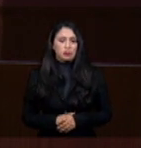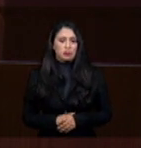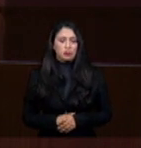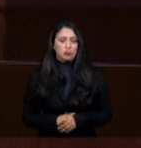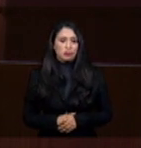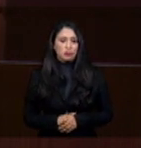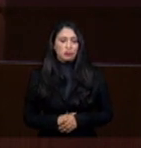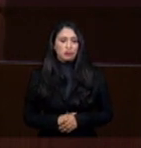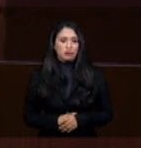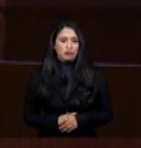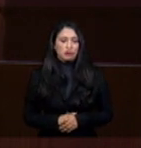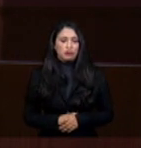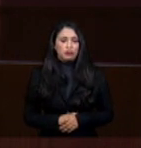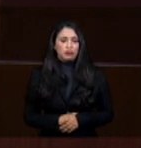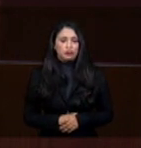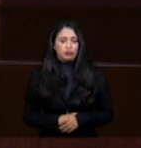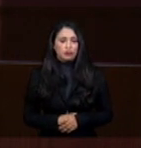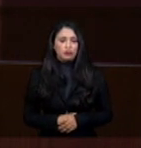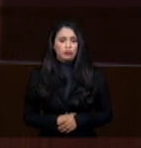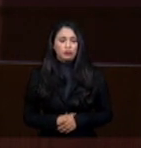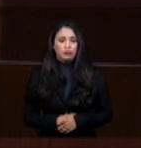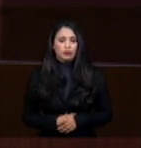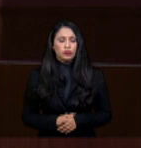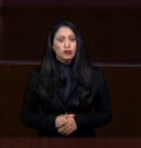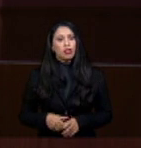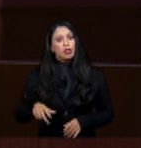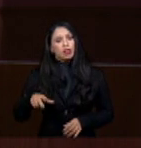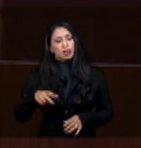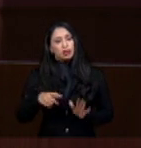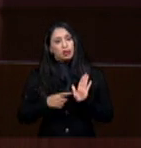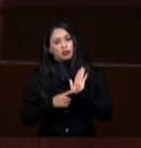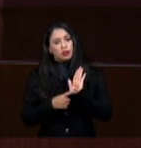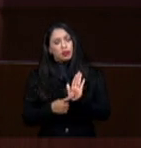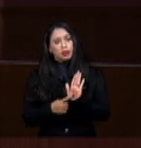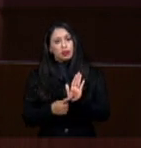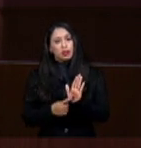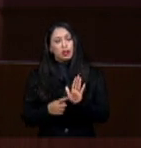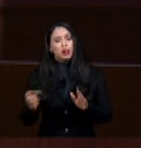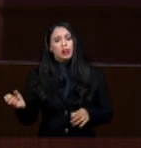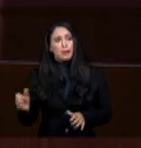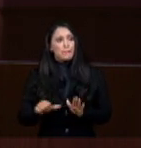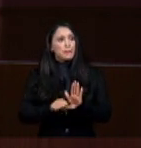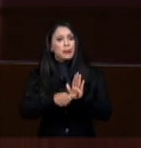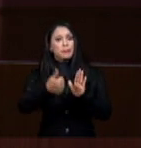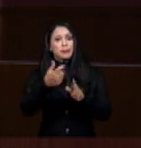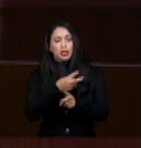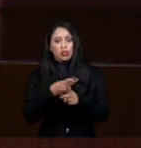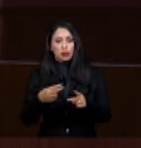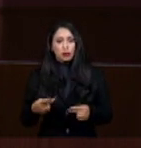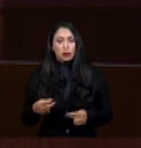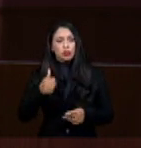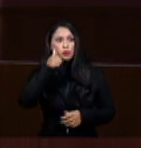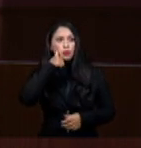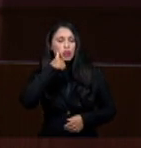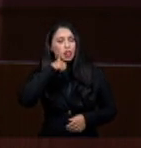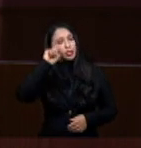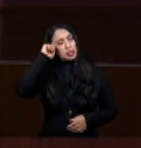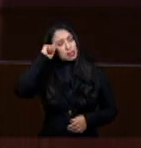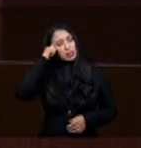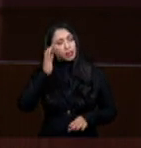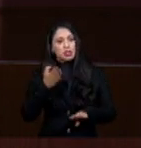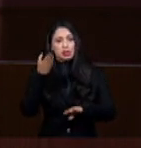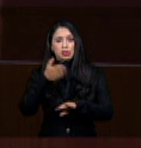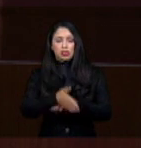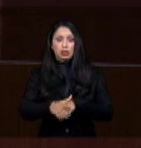Ju pioneirismo em particular das mulheres negras No que diz respeito ao acesso ao mercado de trabalho